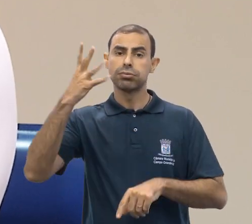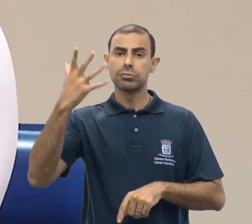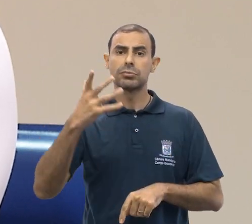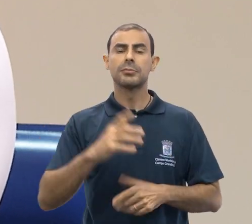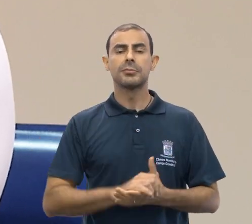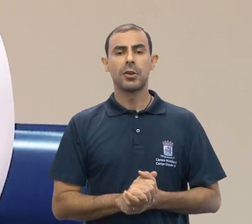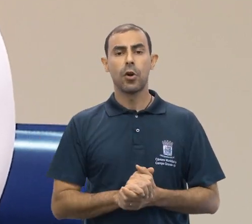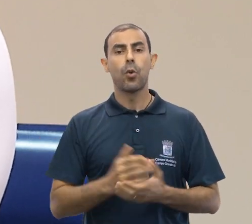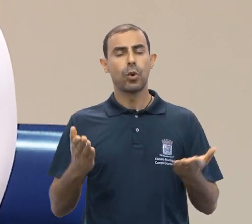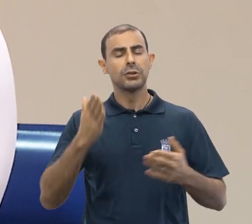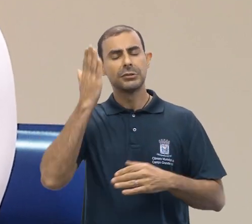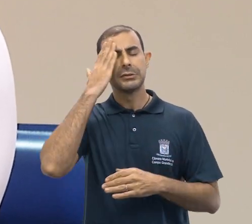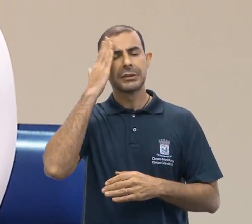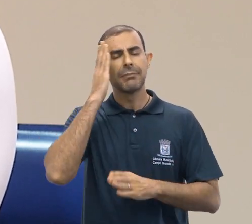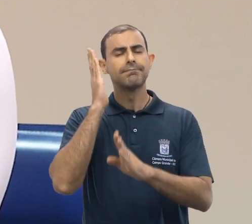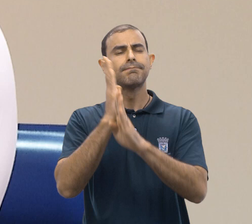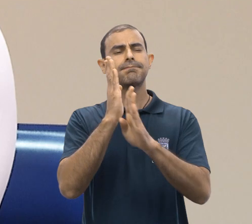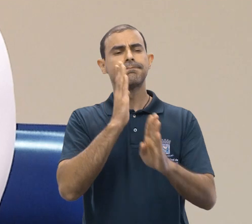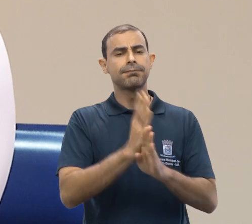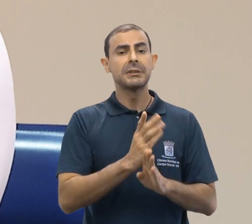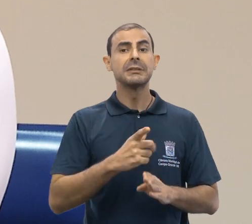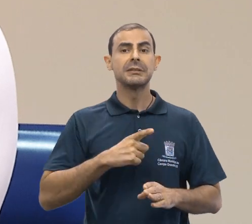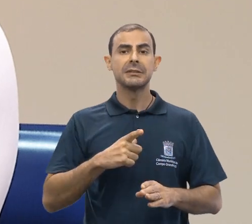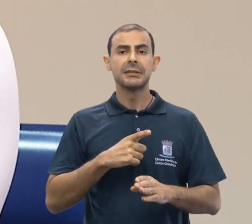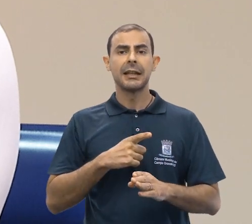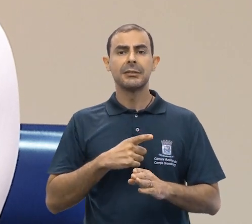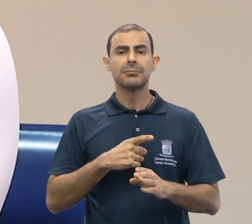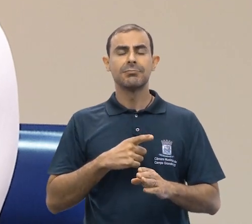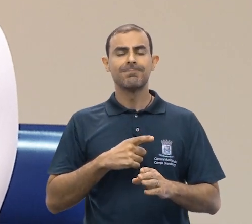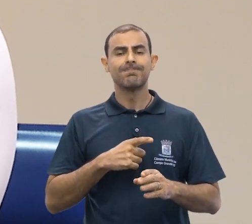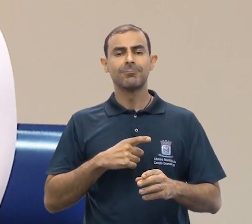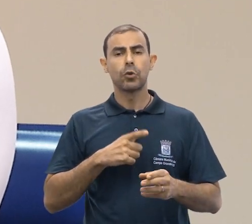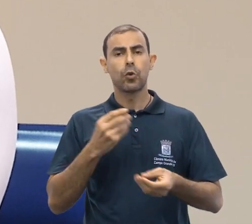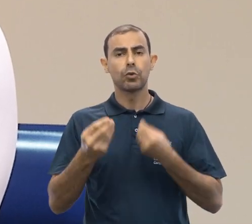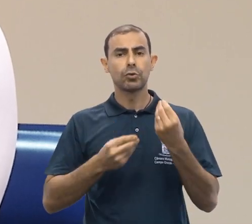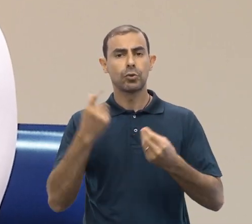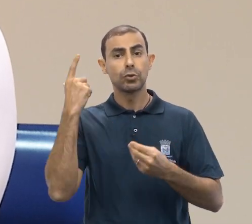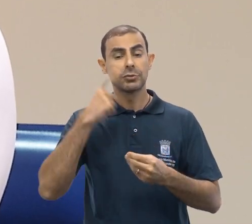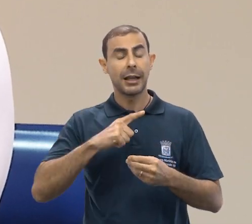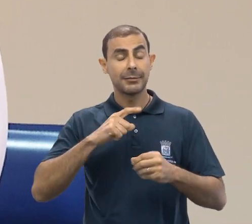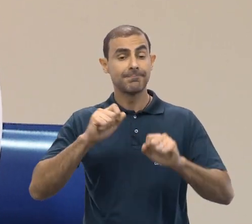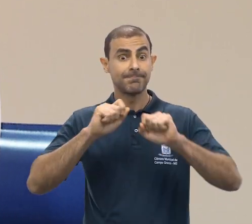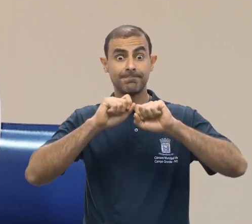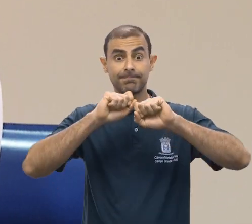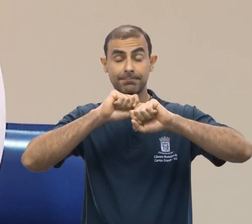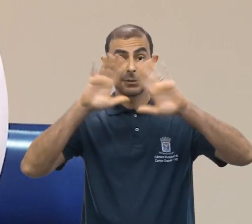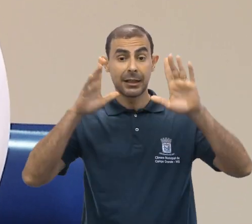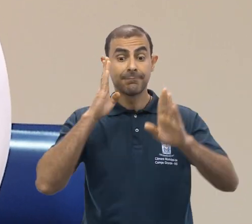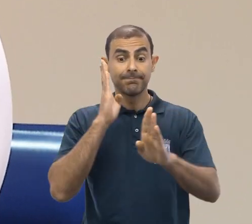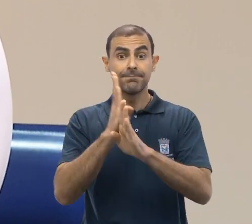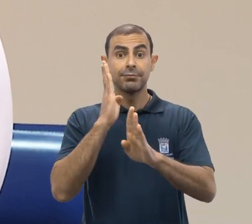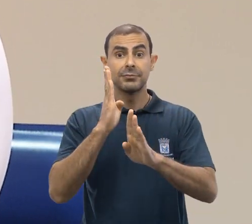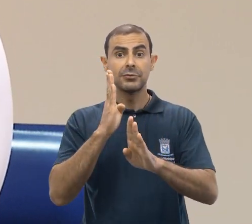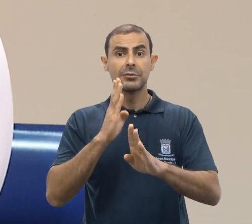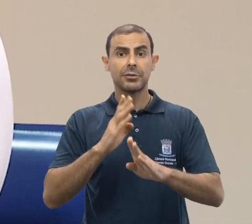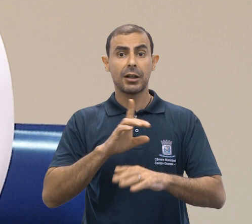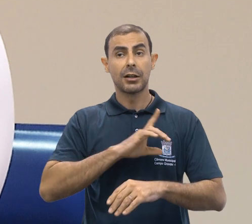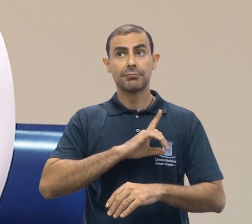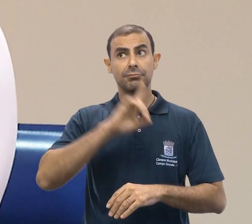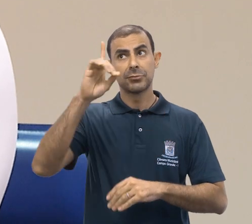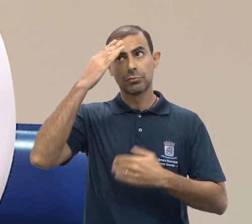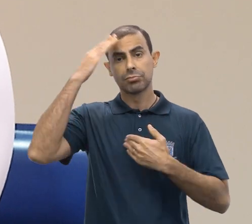é cada vez mais frequente a gente ter o diagnóstico, tá cada vez mais evidente, graças a Deus,